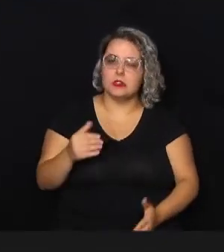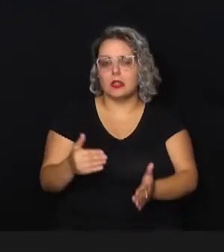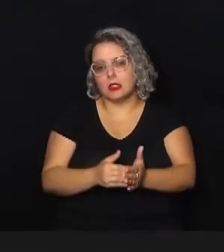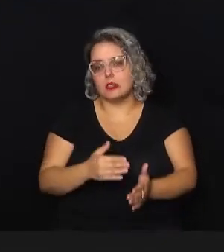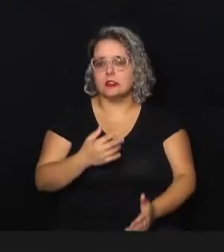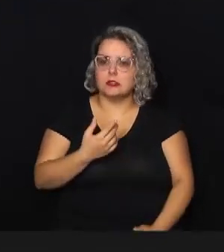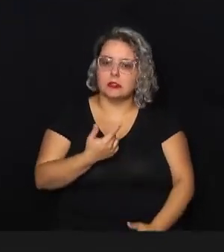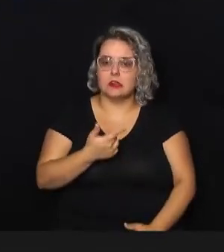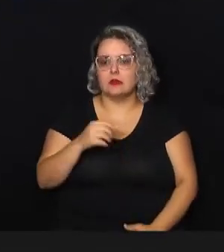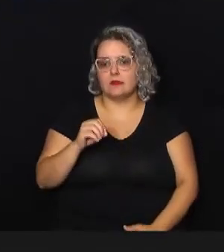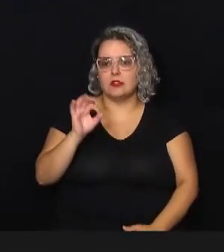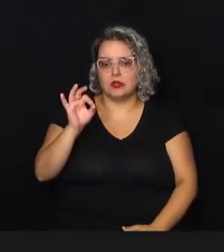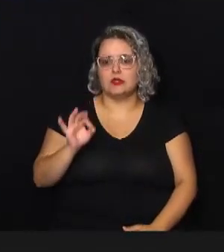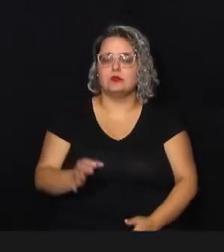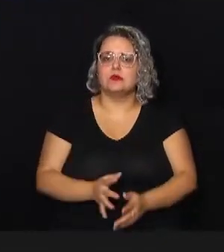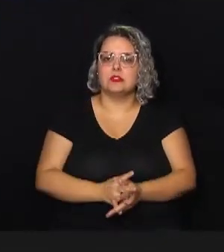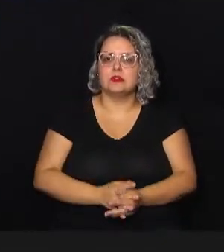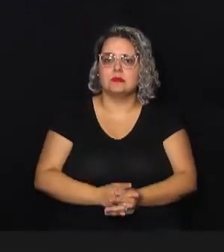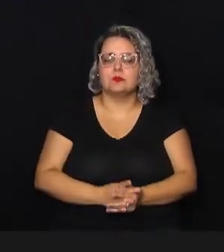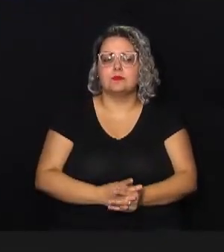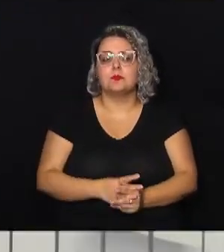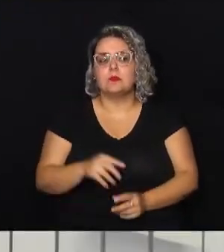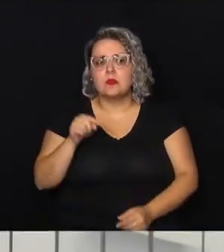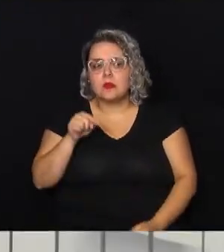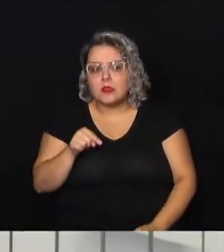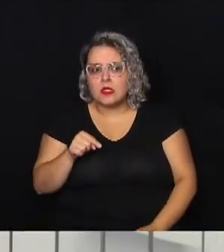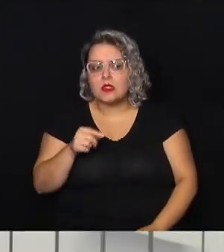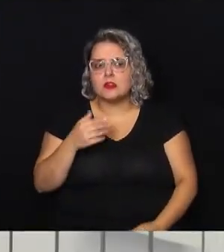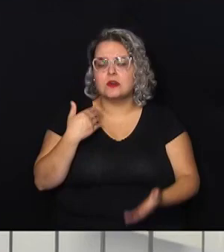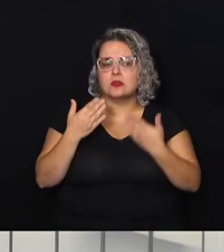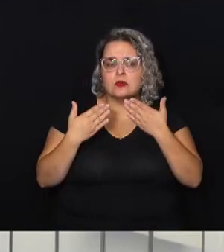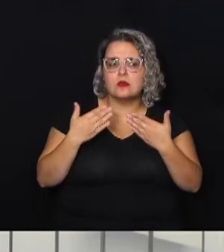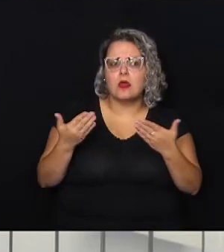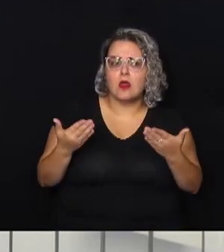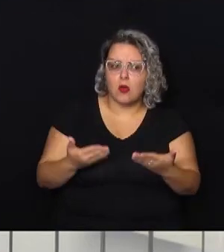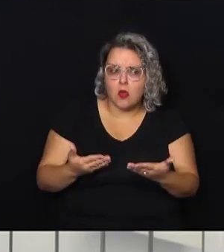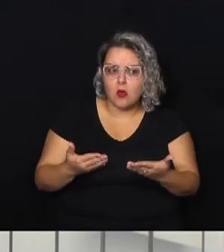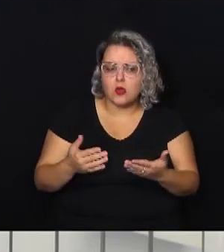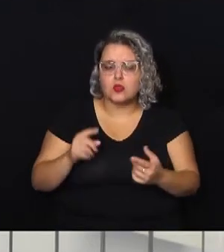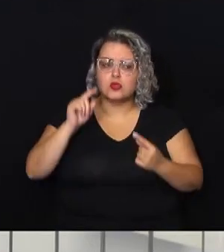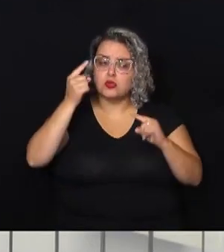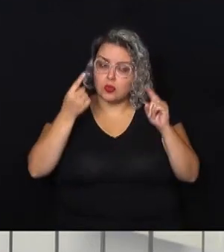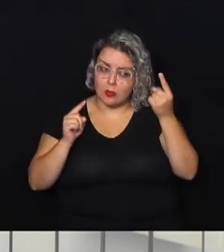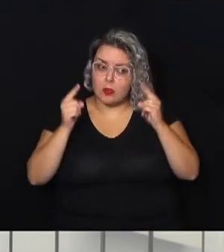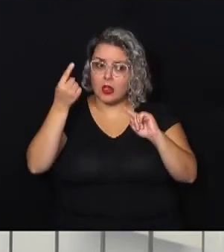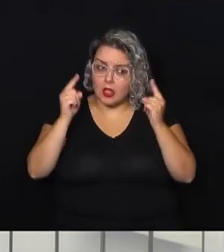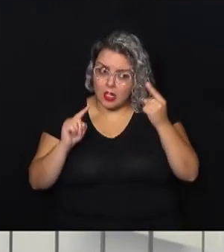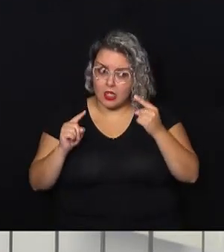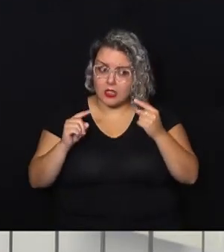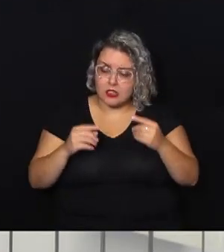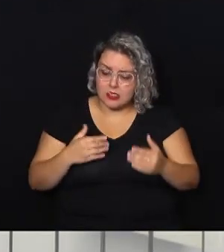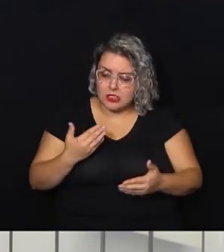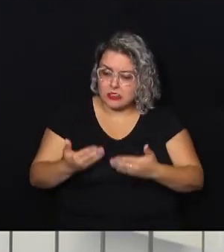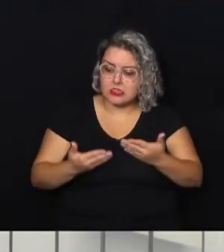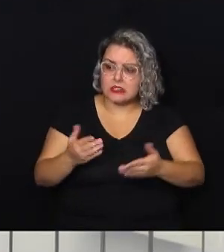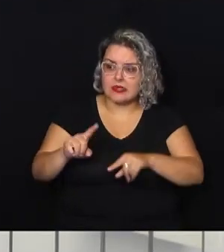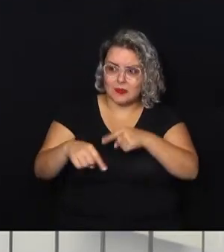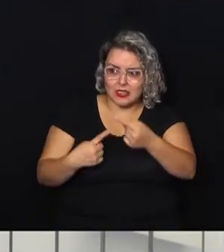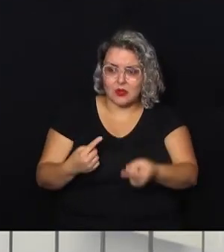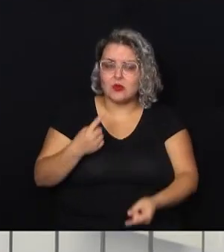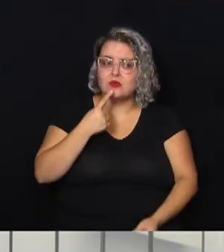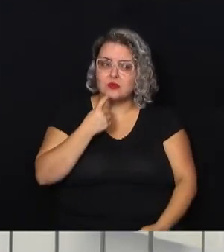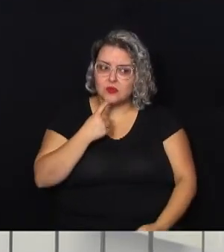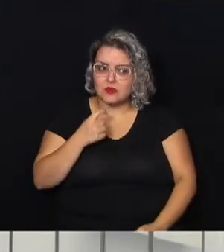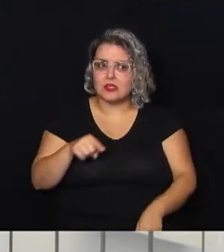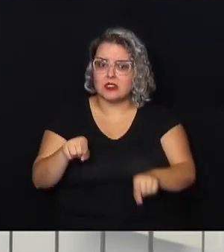manhã. E isso que nós estamos conversando agora sobre o carnaval serve para outros feriados também.